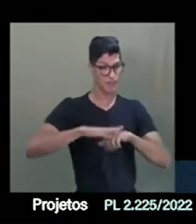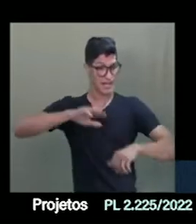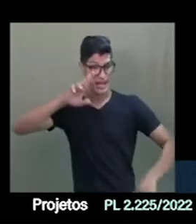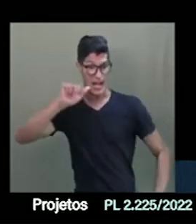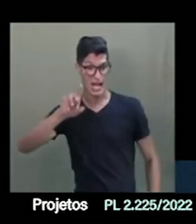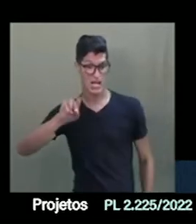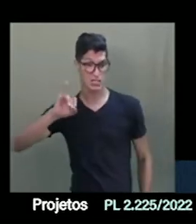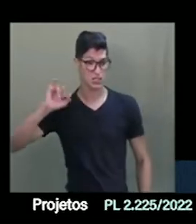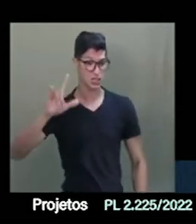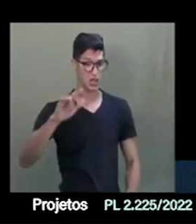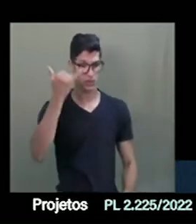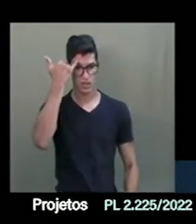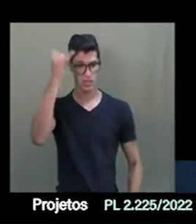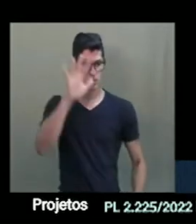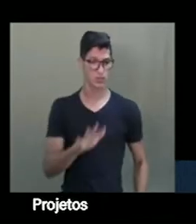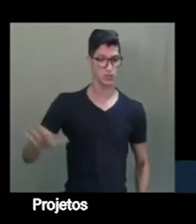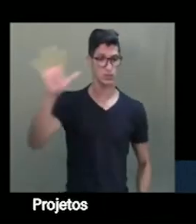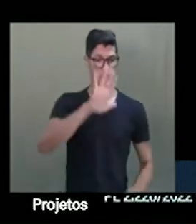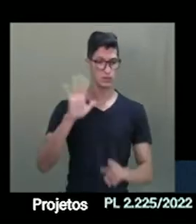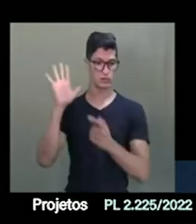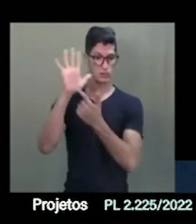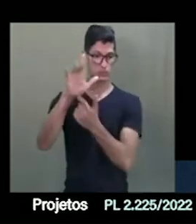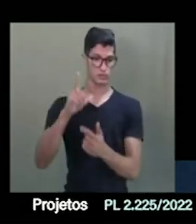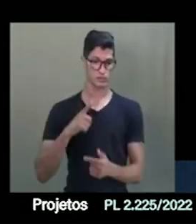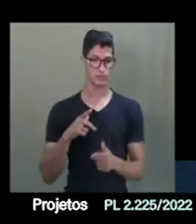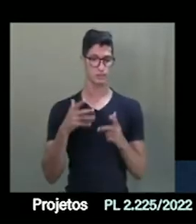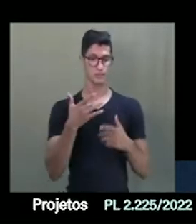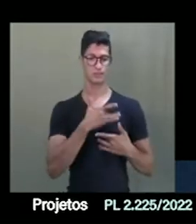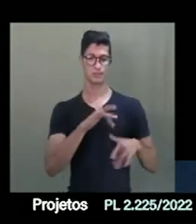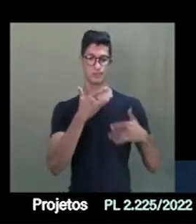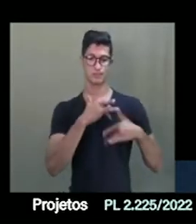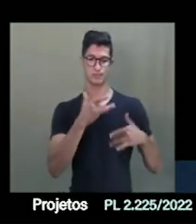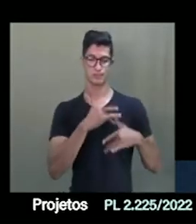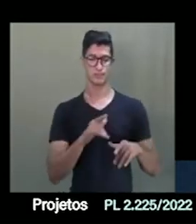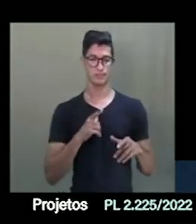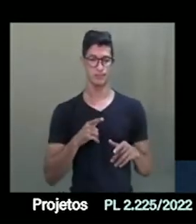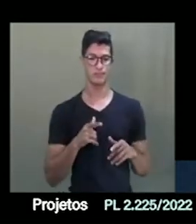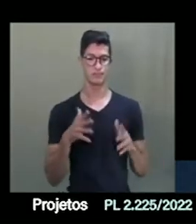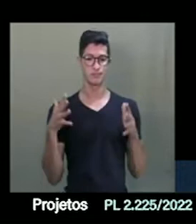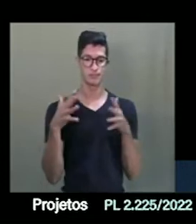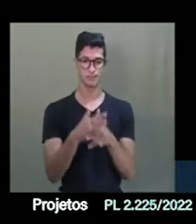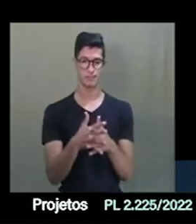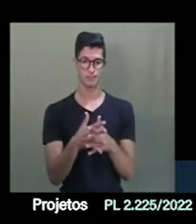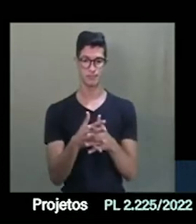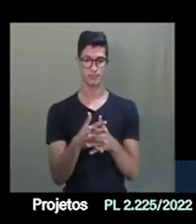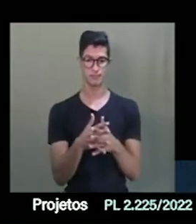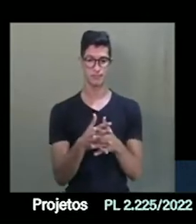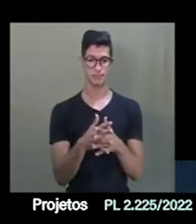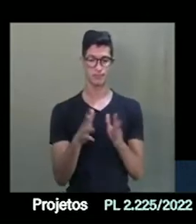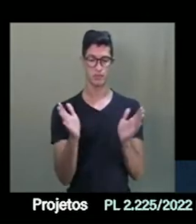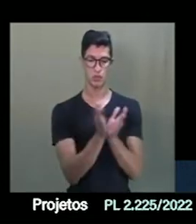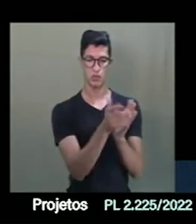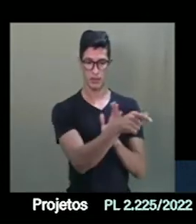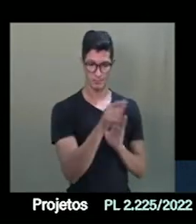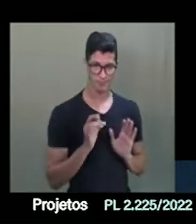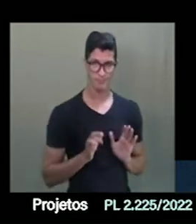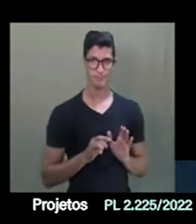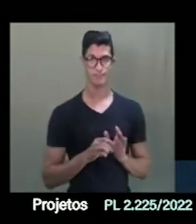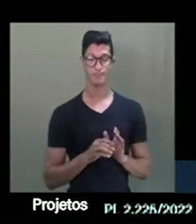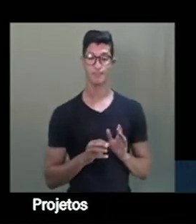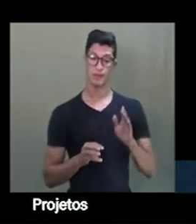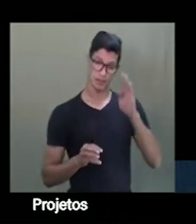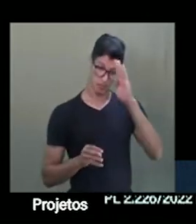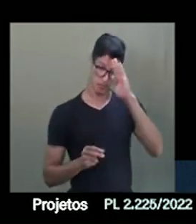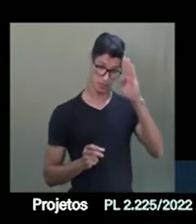radicais da ideologia dita conservadora. Coitados conservadores, vai confundindo com esse bando aí.